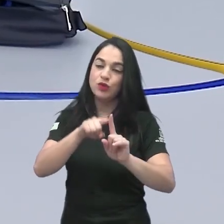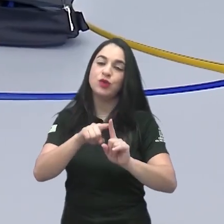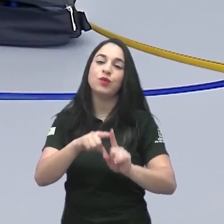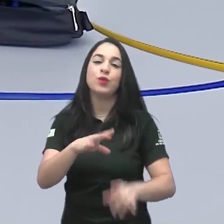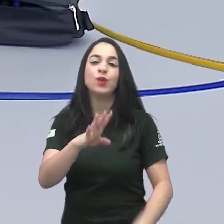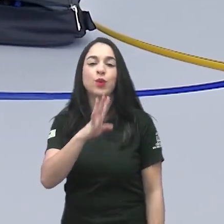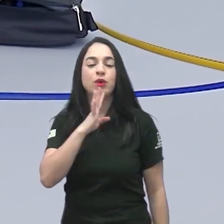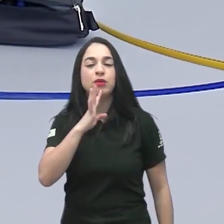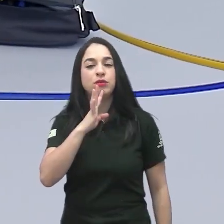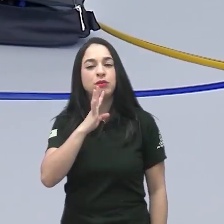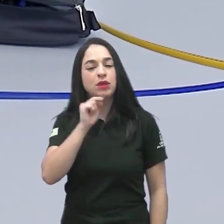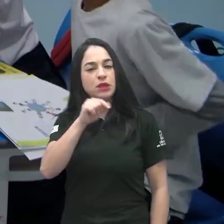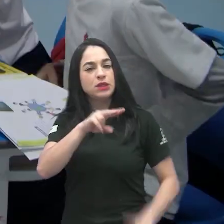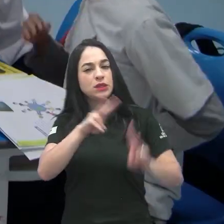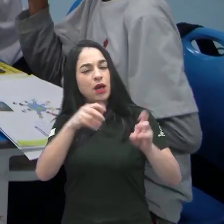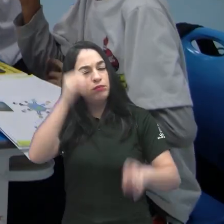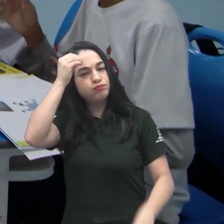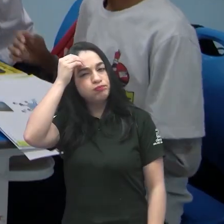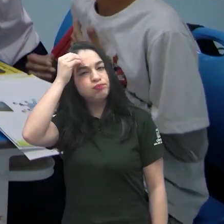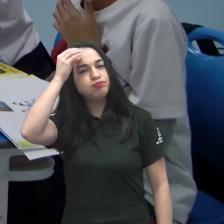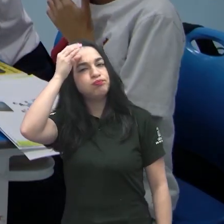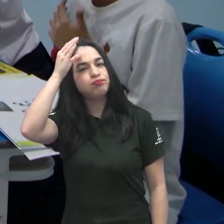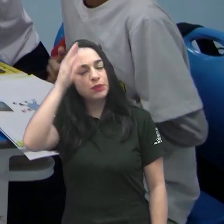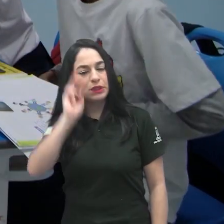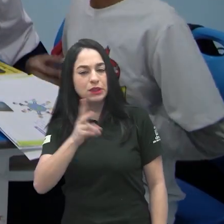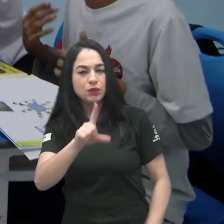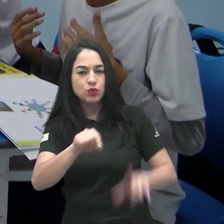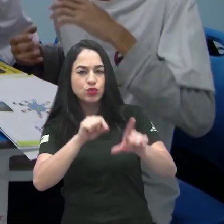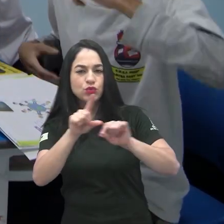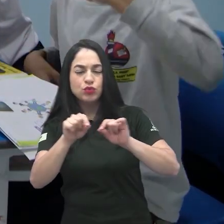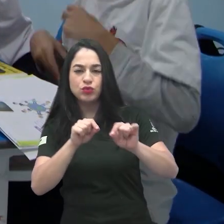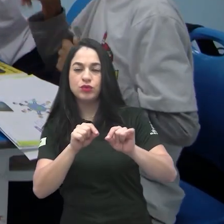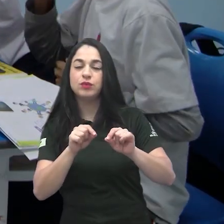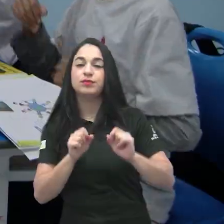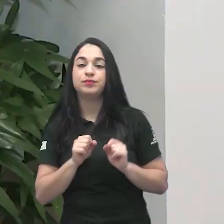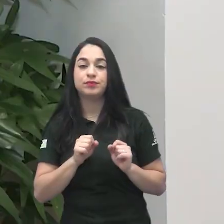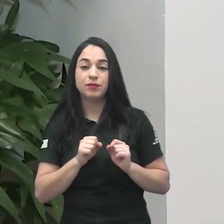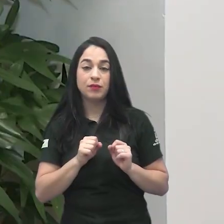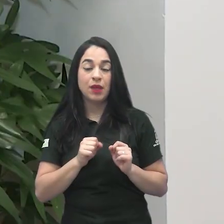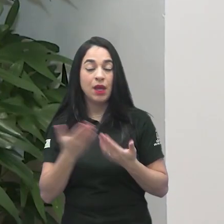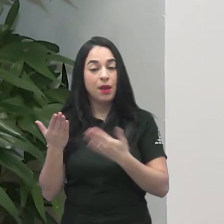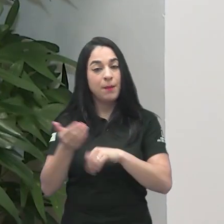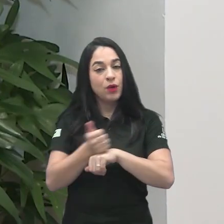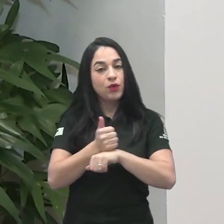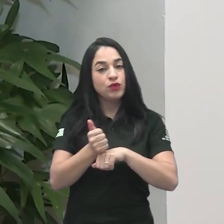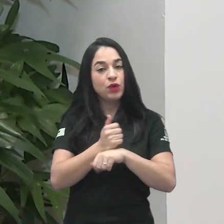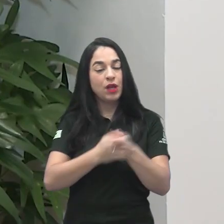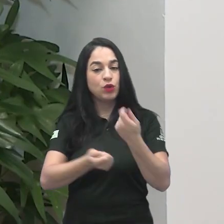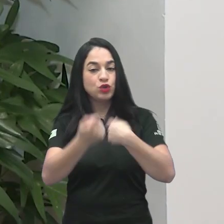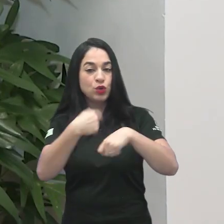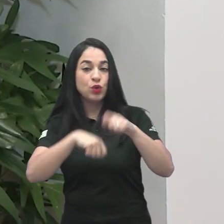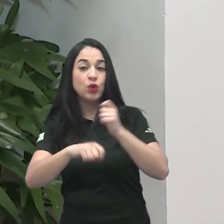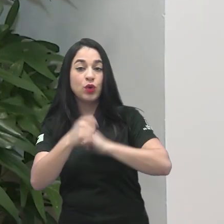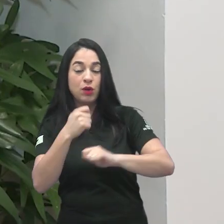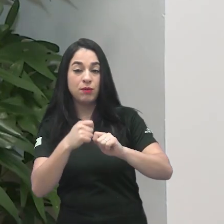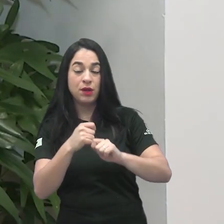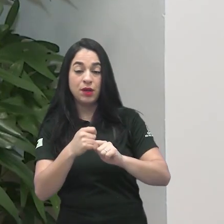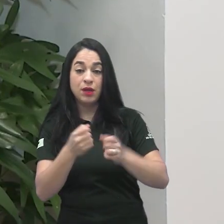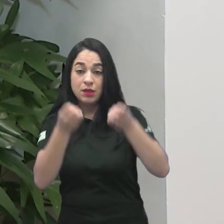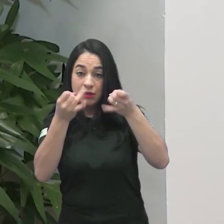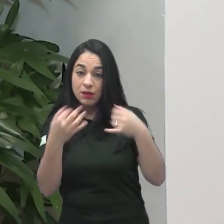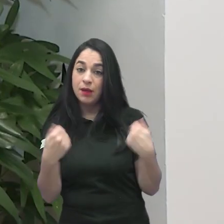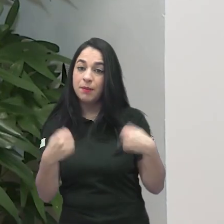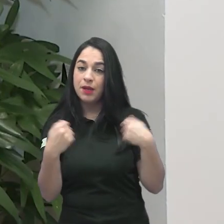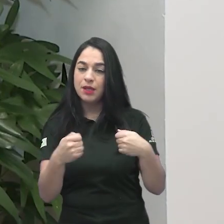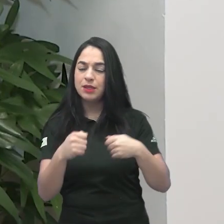fazer com que esse conhecimento esteja presente nas escolhas do cotidiano. Para esse economista, o aprendizado deve